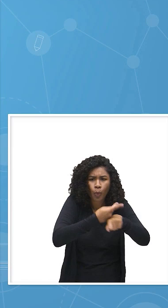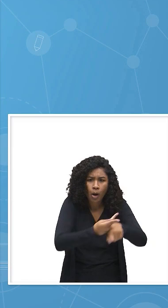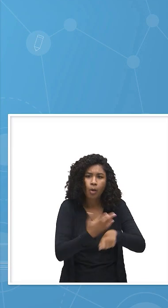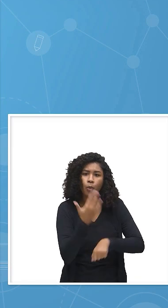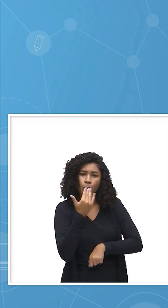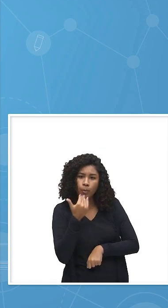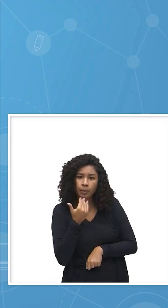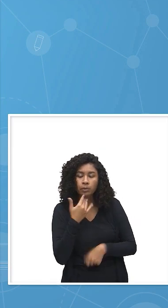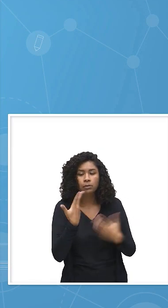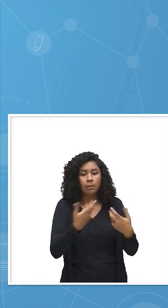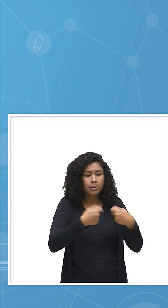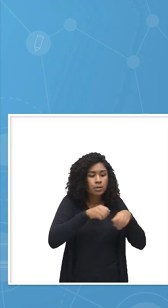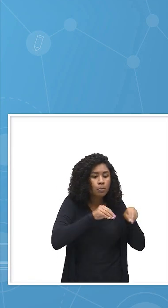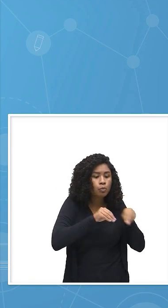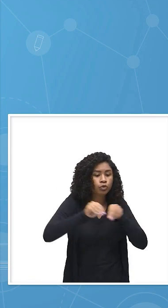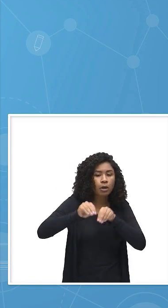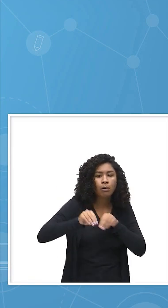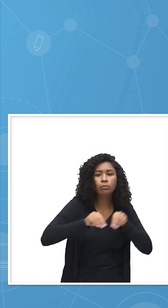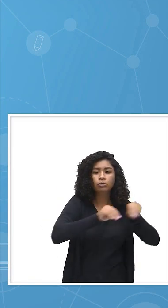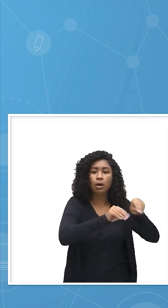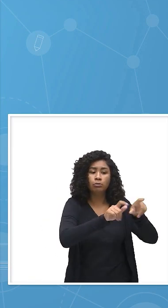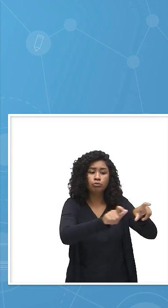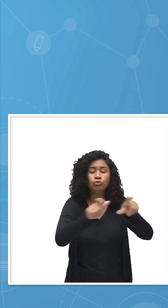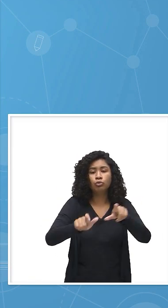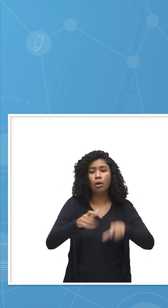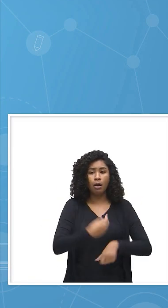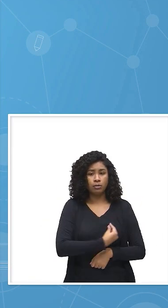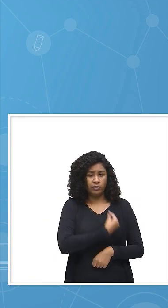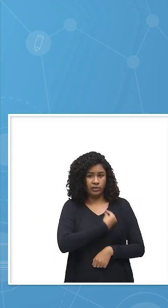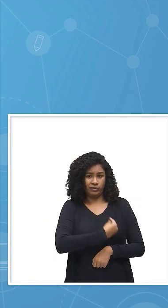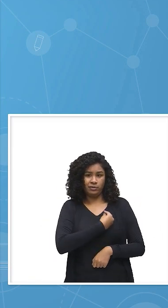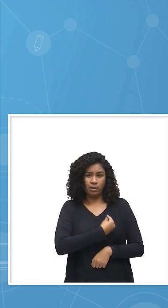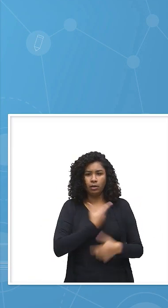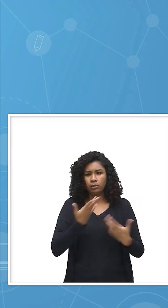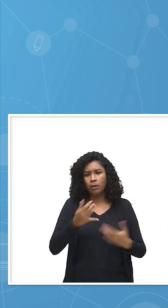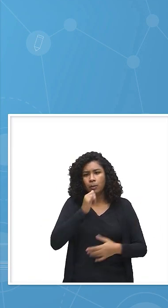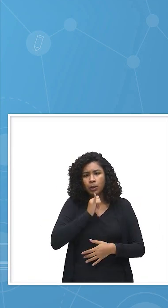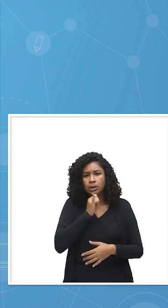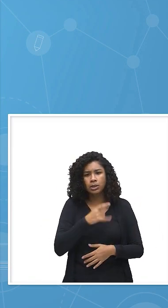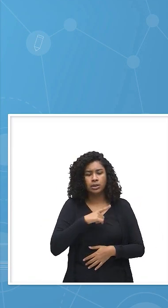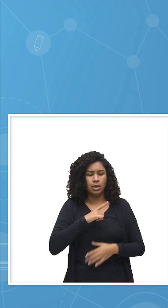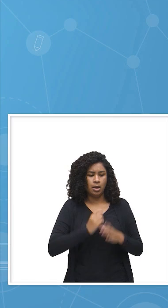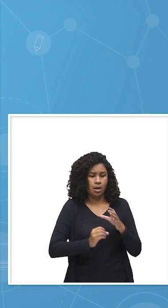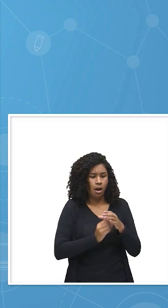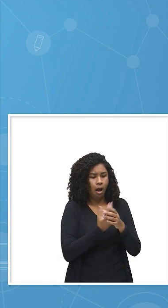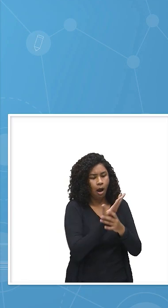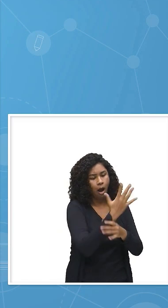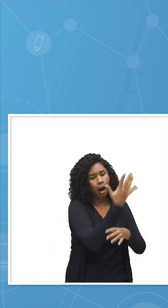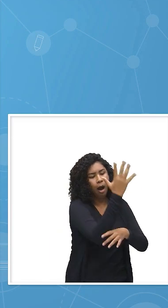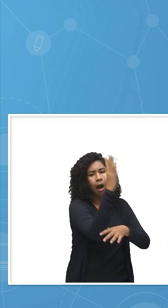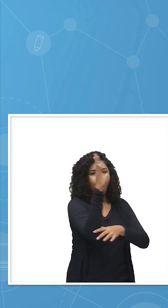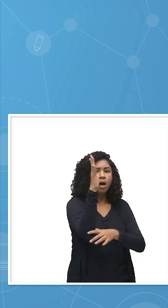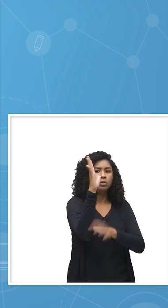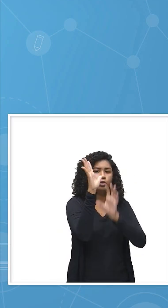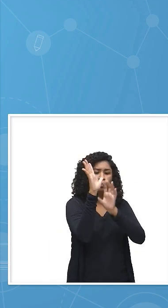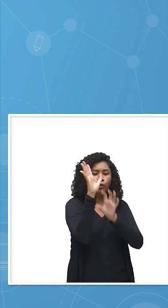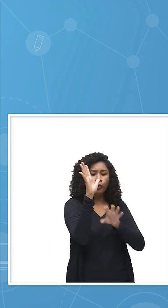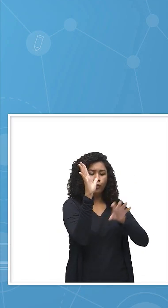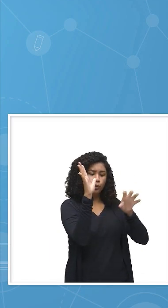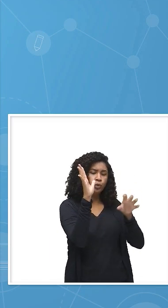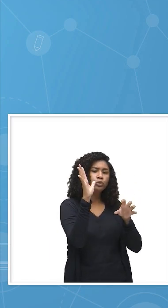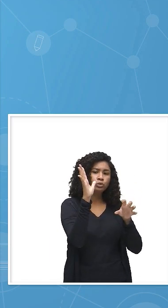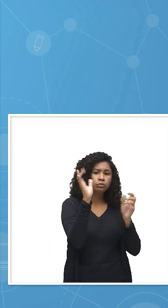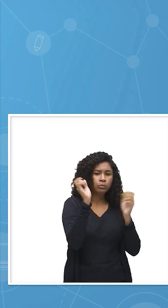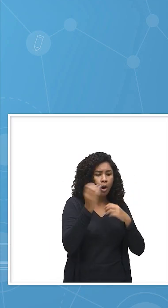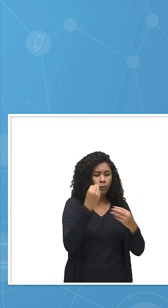ano inteiro, né, nas árvores. Existe um momento ali que a árvore descansa, depois vem a flor, o fruto precisa